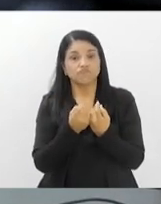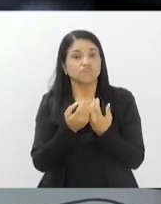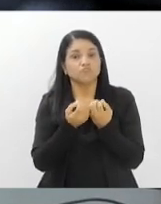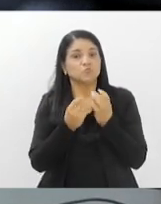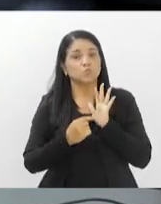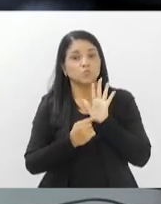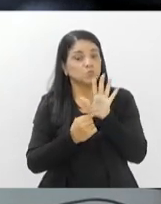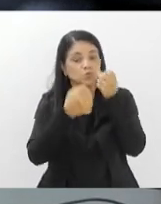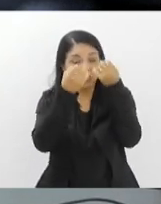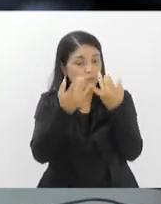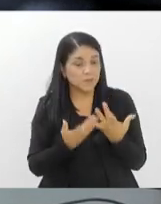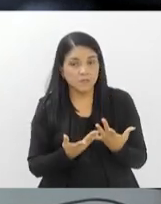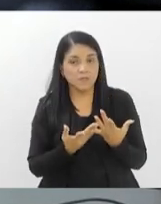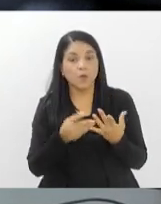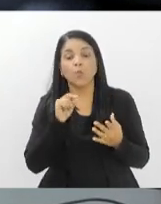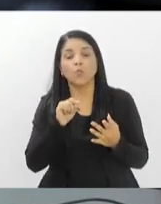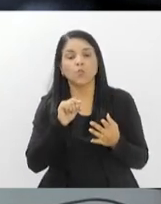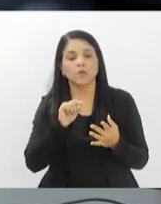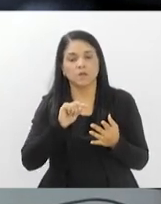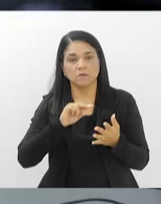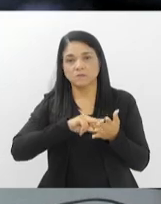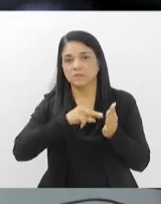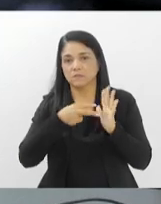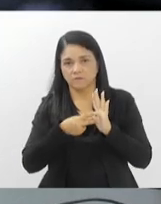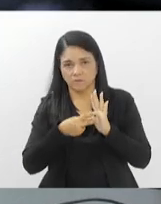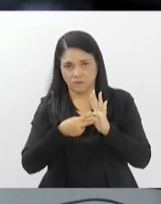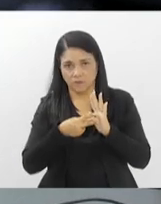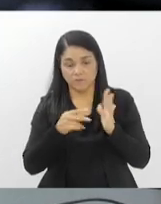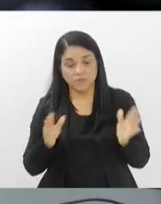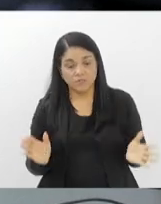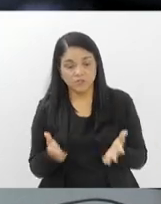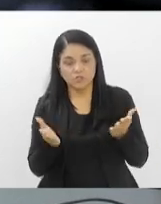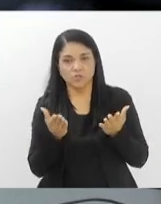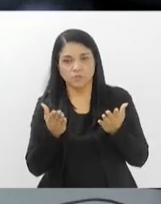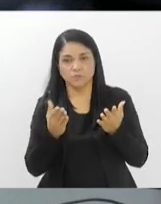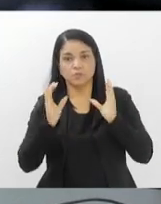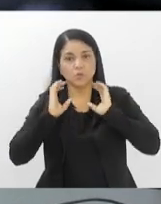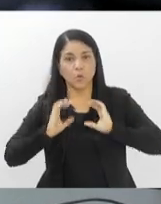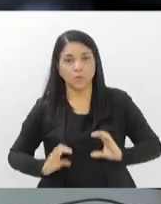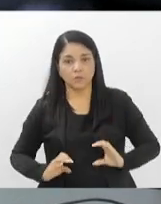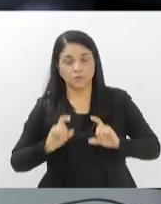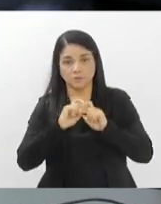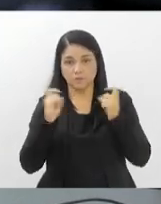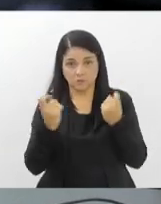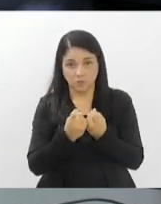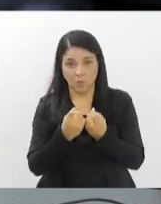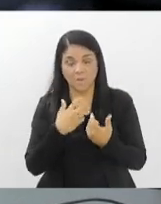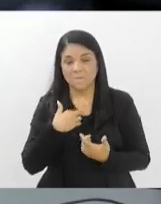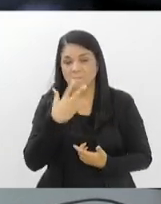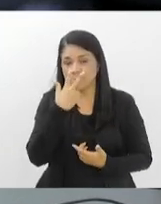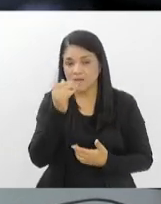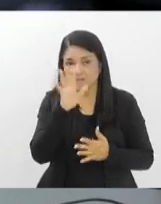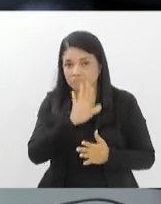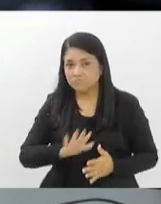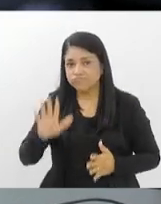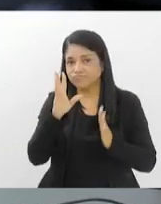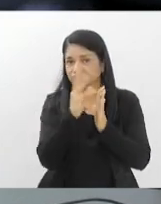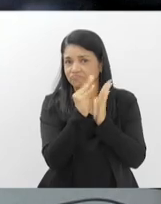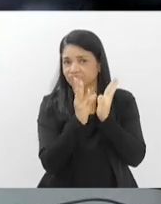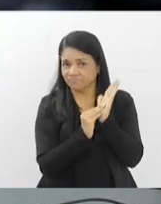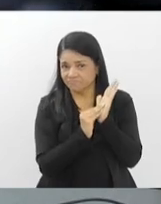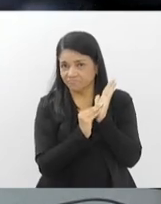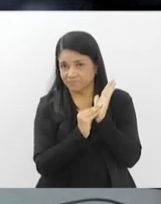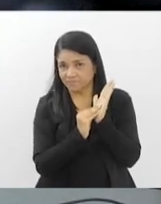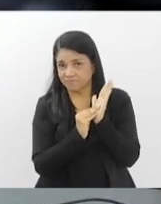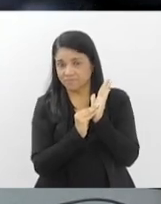de que são comportamentos, estímulos e abordagens sexuais. Parece uma coisa genérica. Todo tipo de conteúdo, abordagem que não é